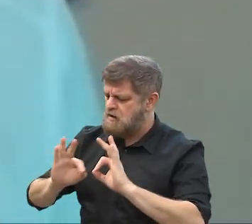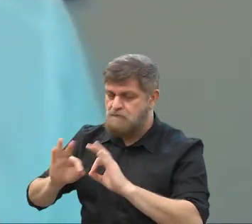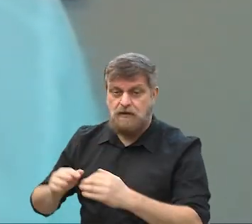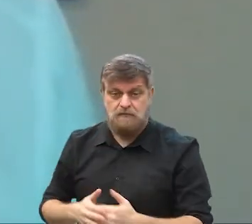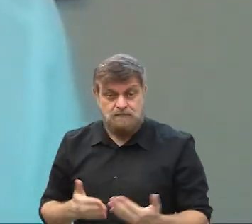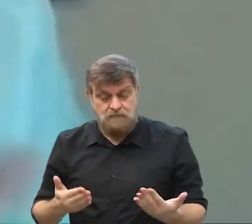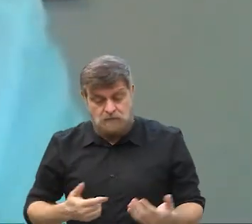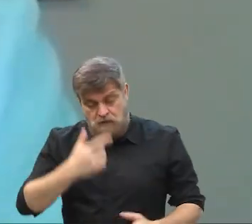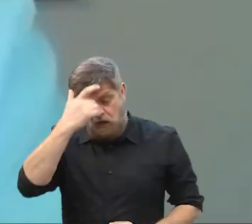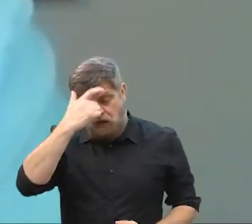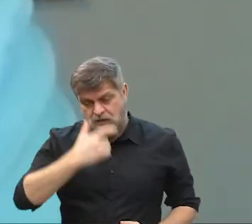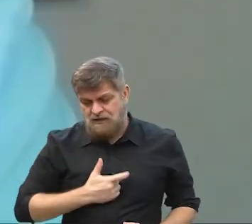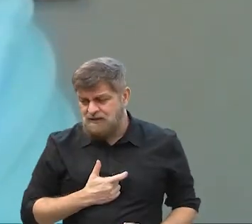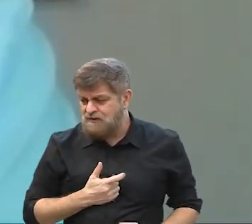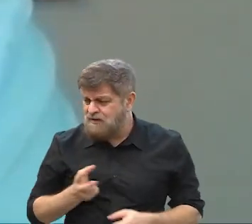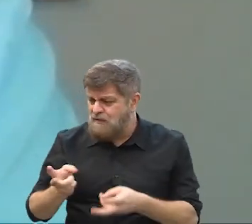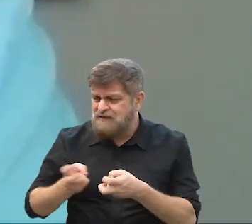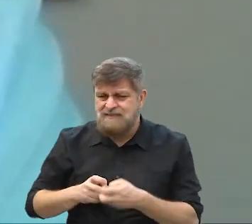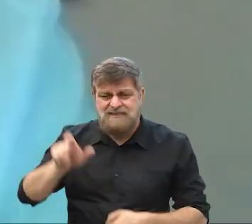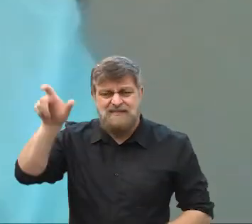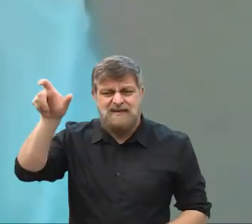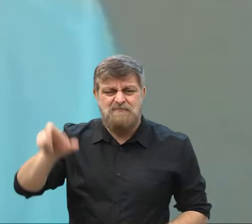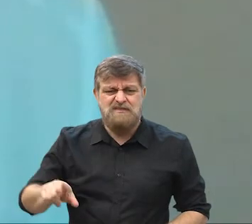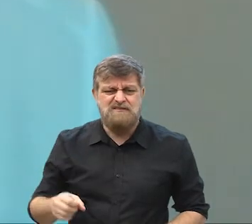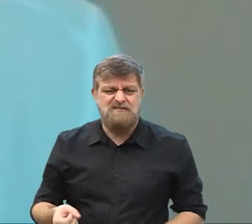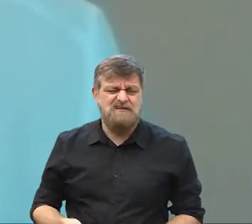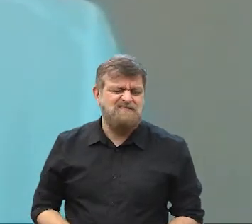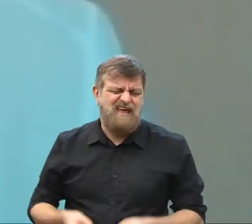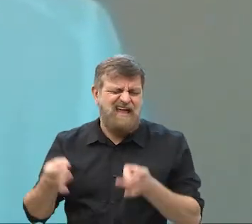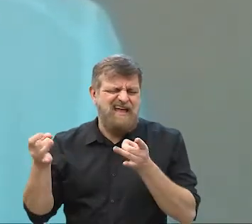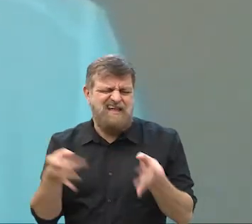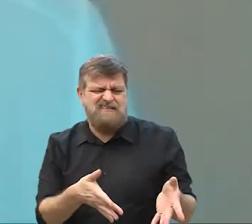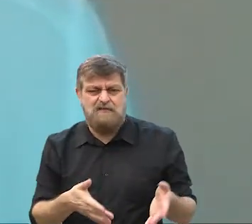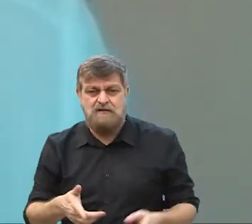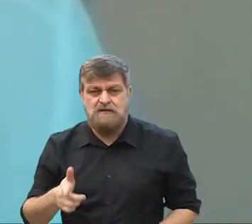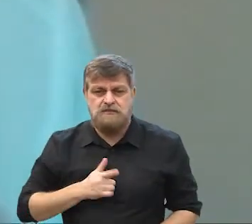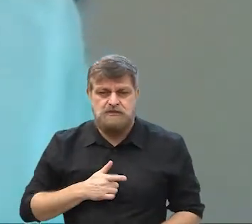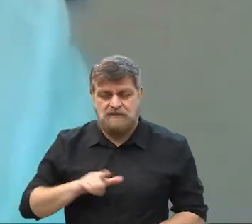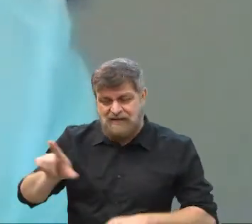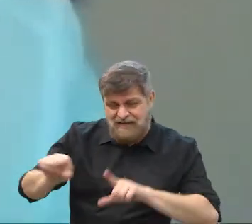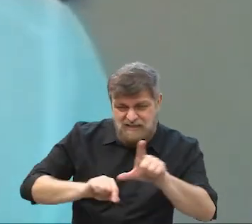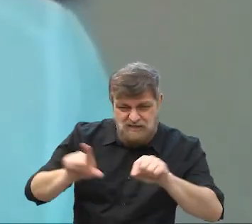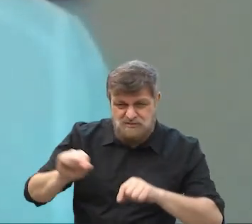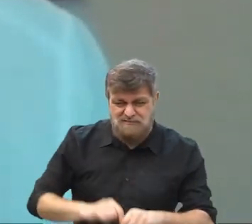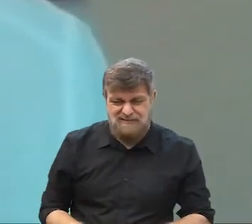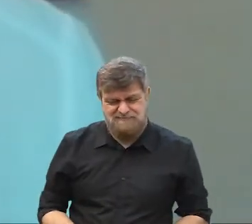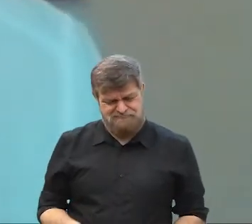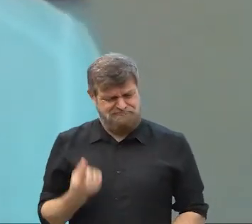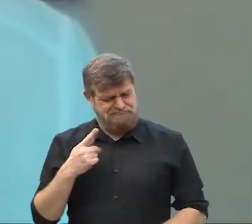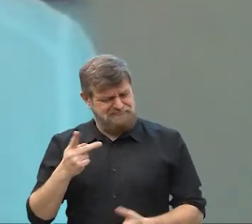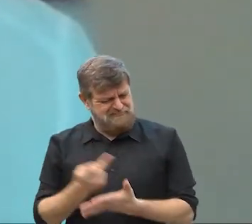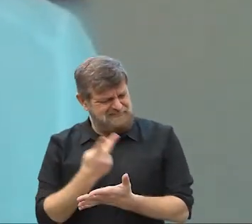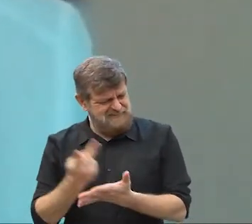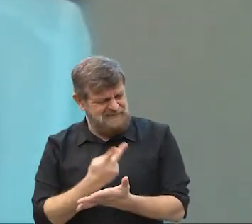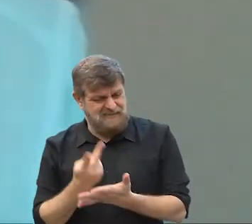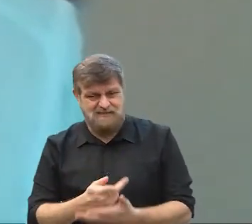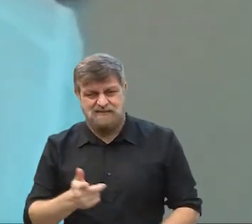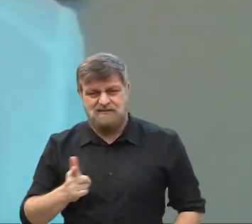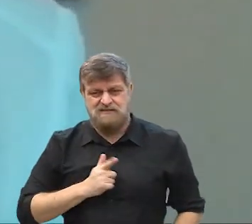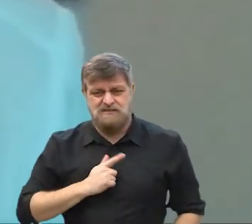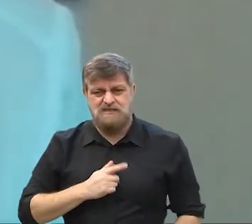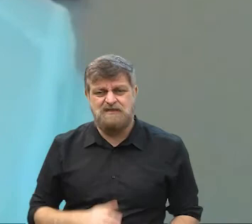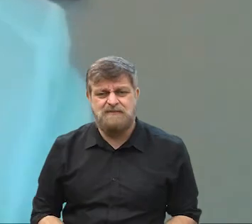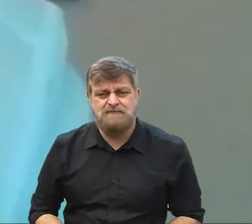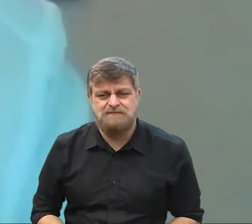ao meu ver, era um constrangimento, até certas indicações absurdas. Eu vi indicação parada